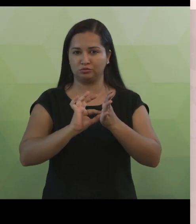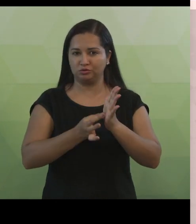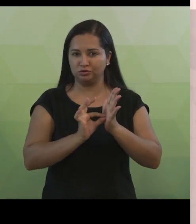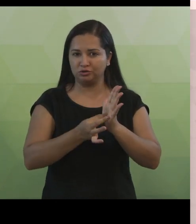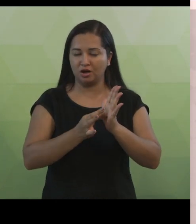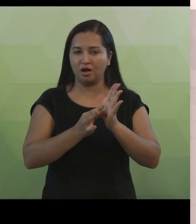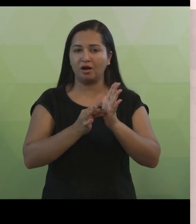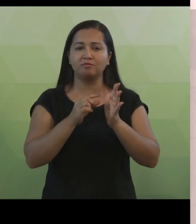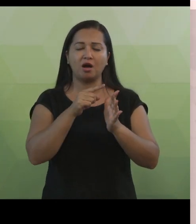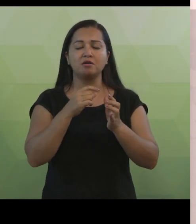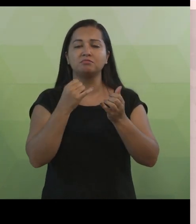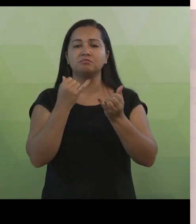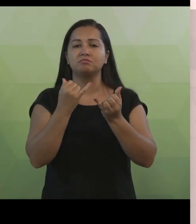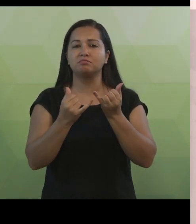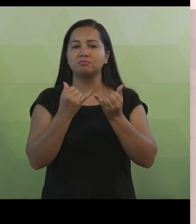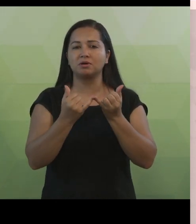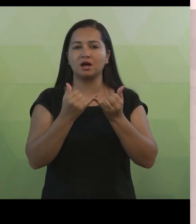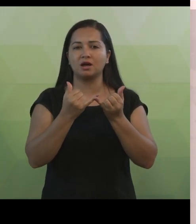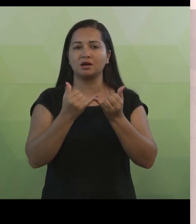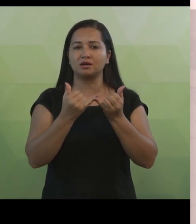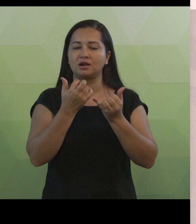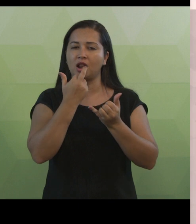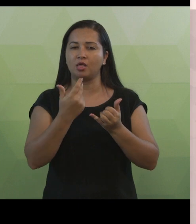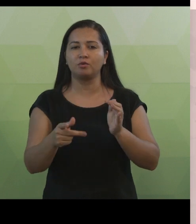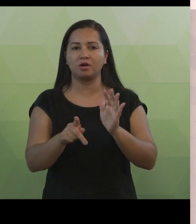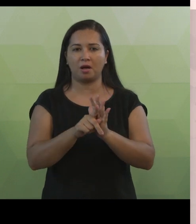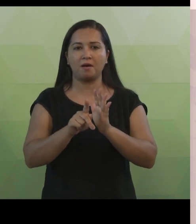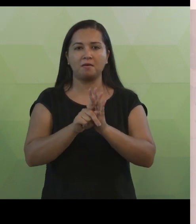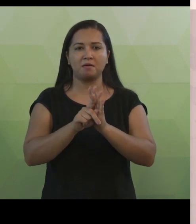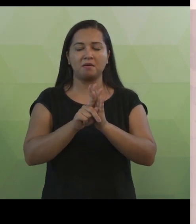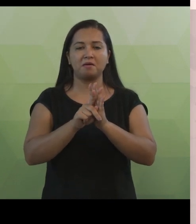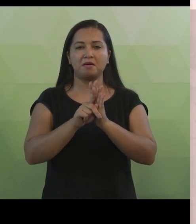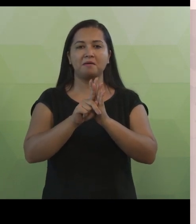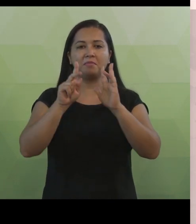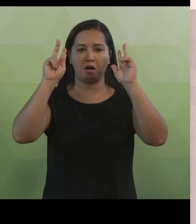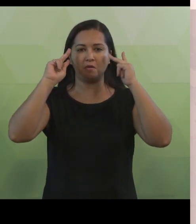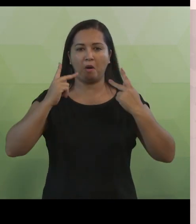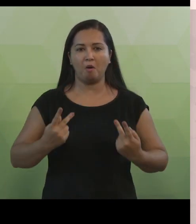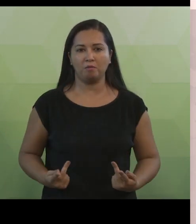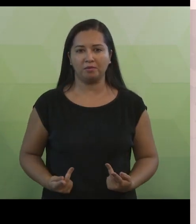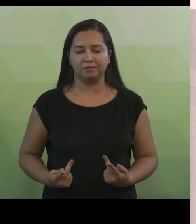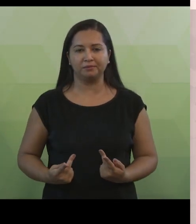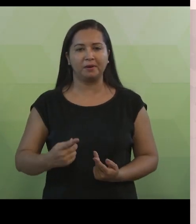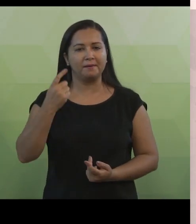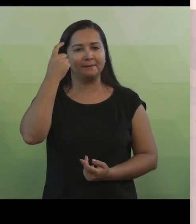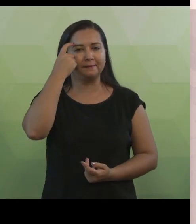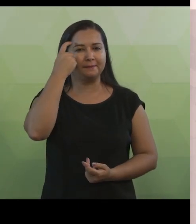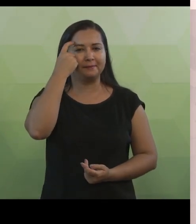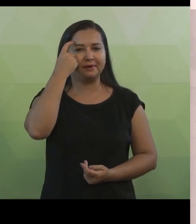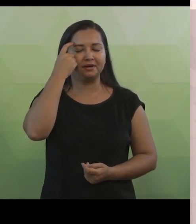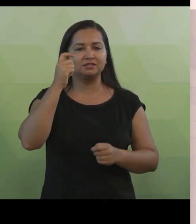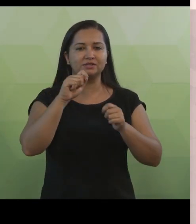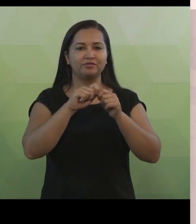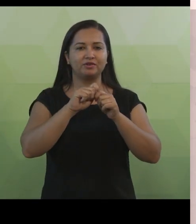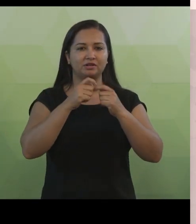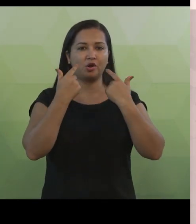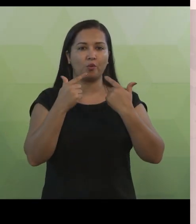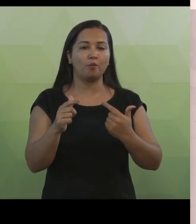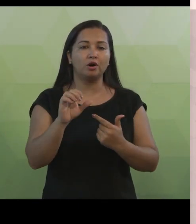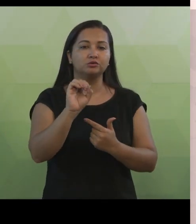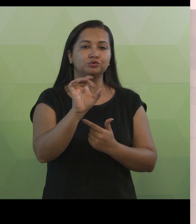humana. Já pensou ter que desenvolver em linguagem binária somente com zeros e uns? Pois